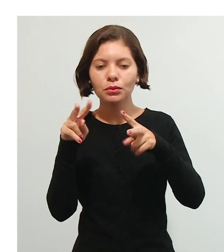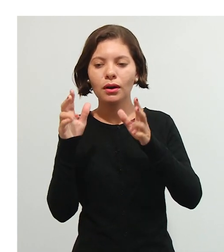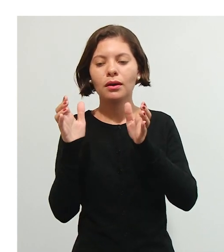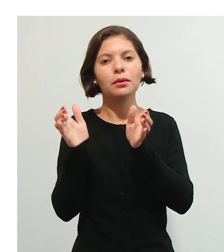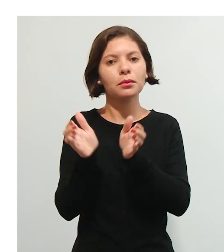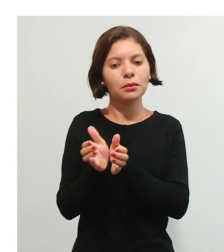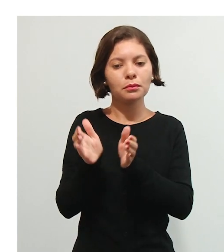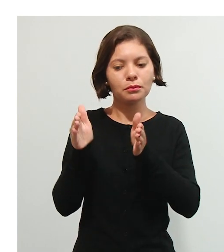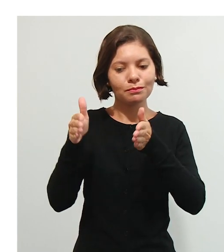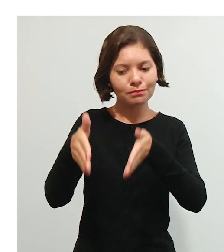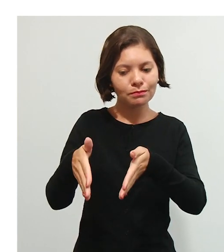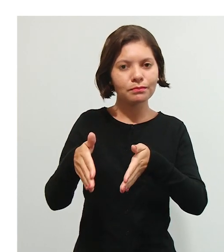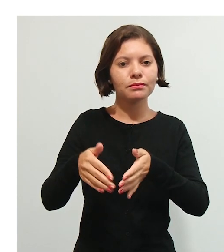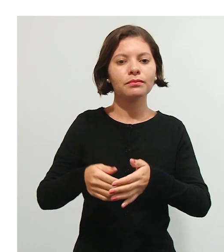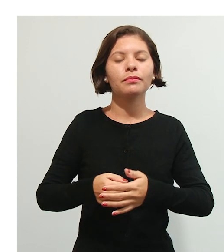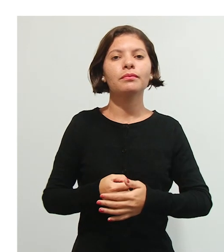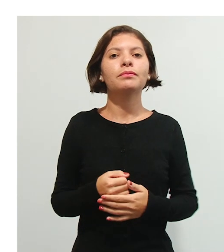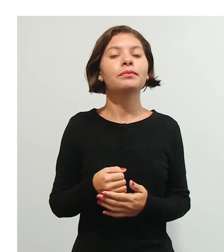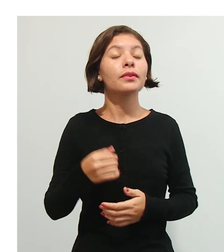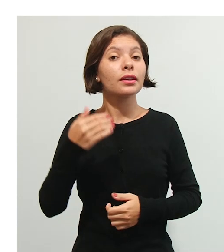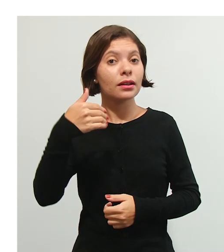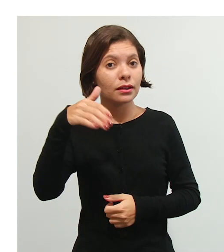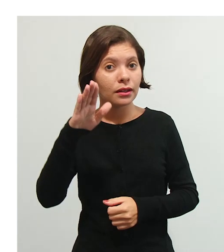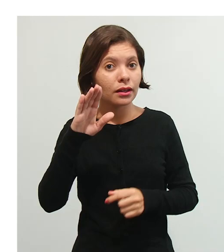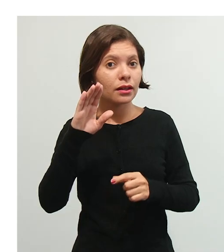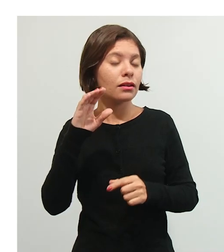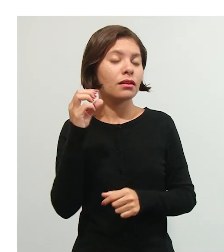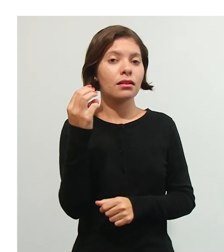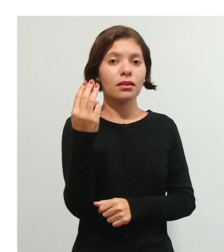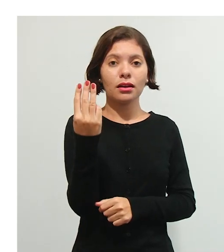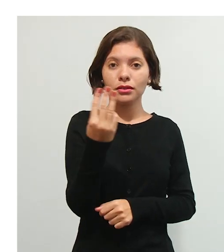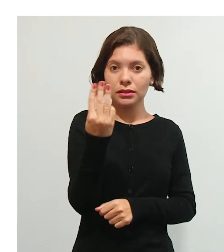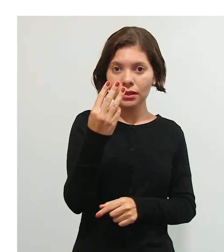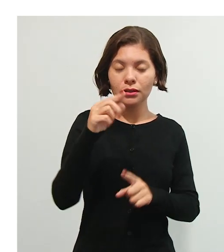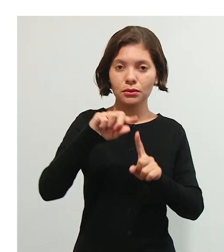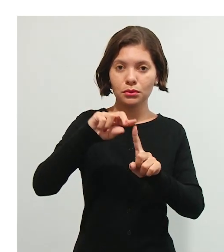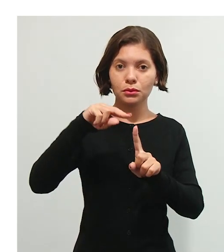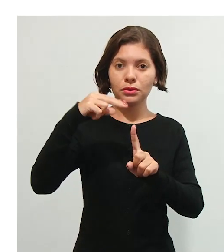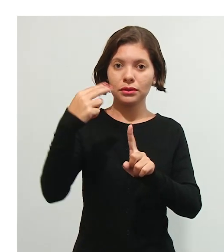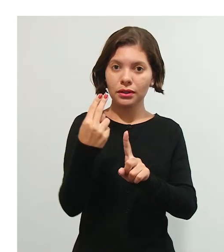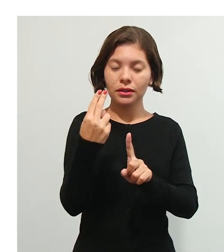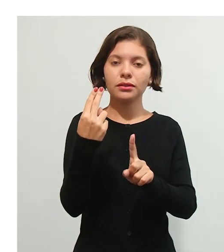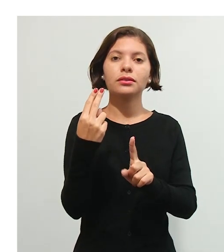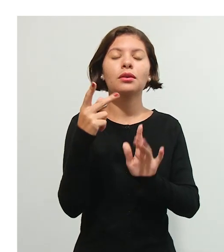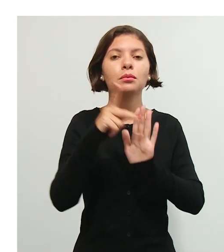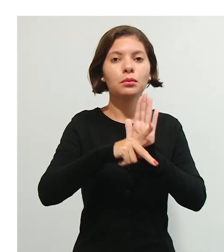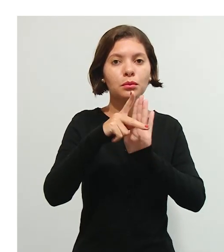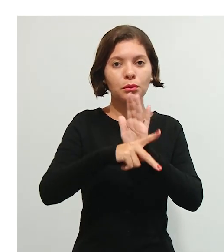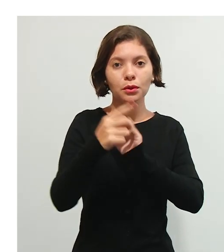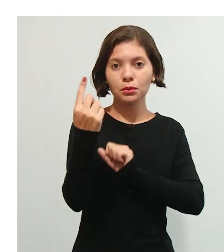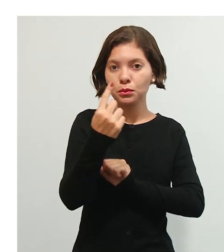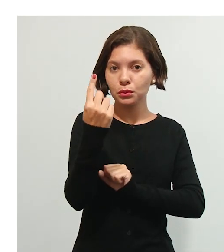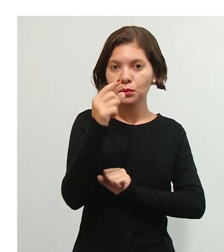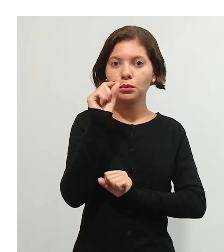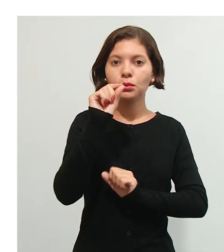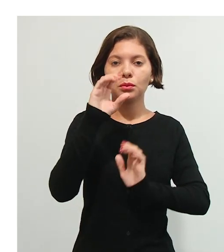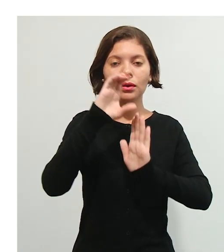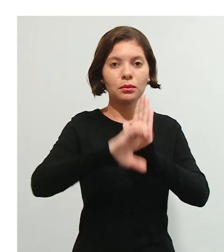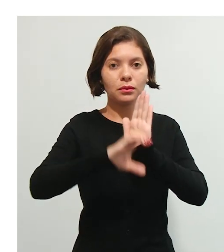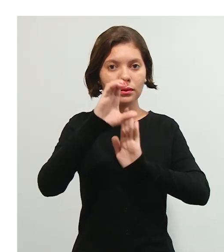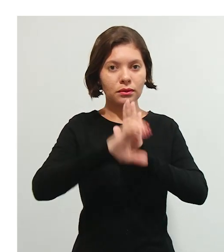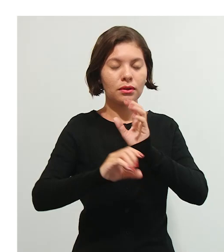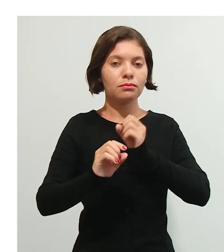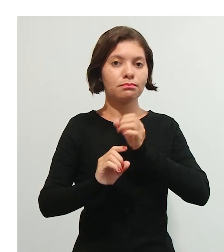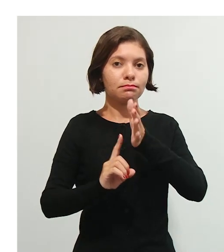e grupo focal além das três unidades nós temos o projeto integrador um que é a curricularização